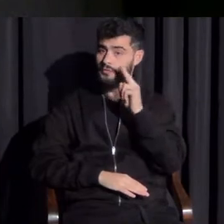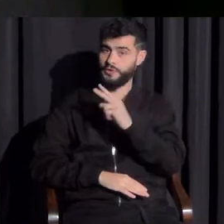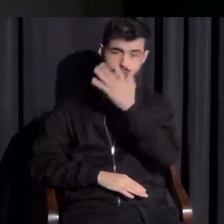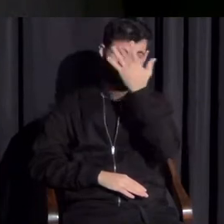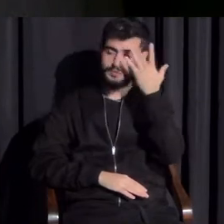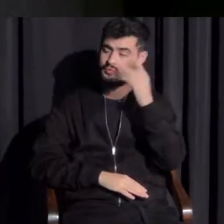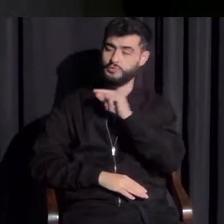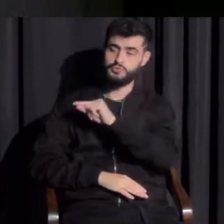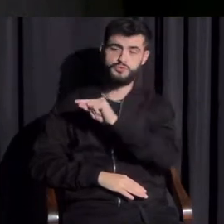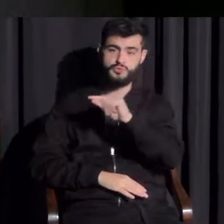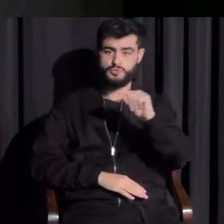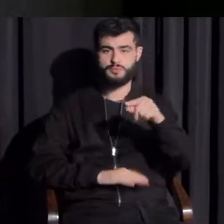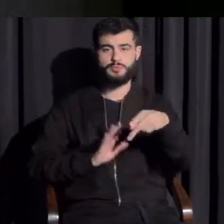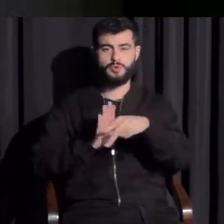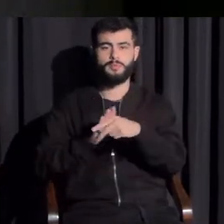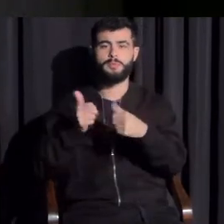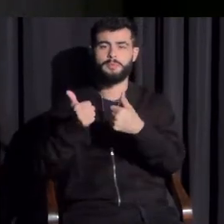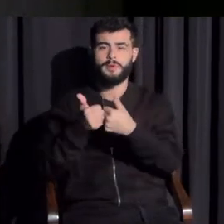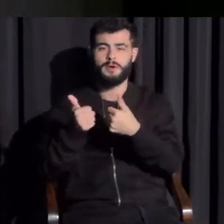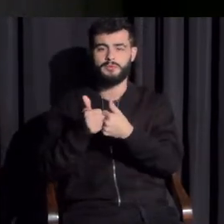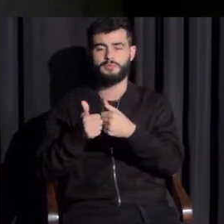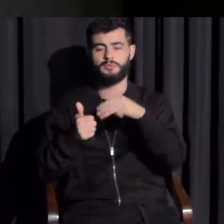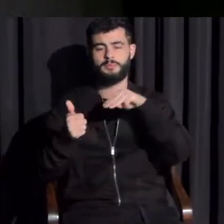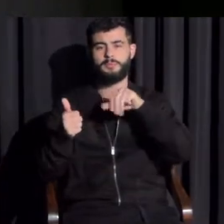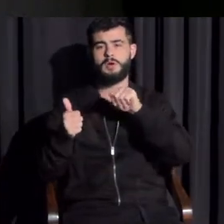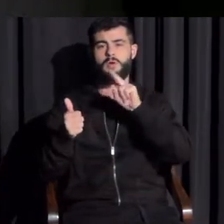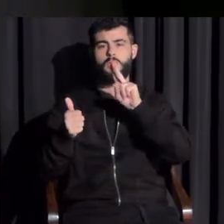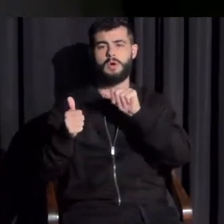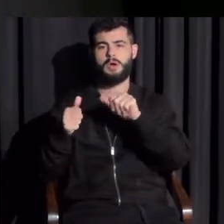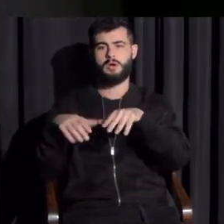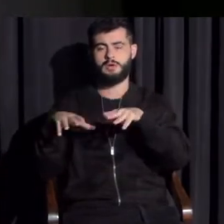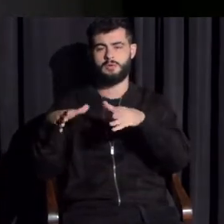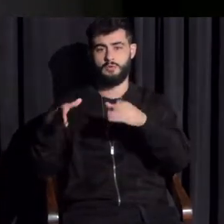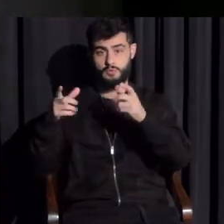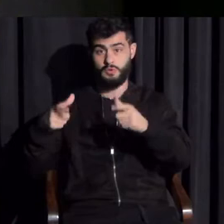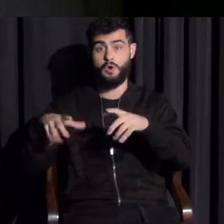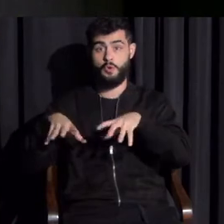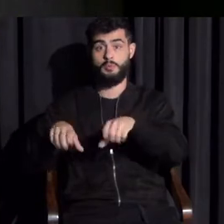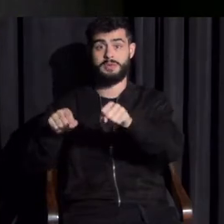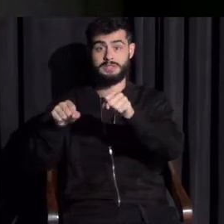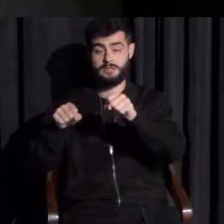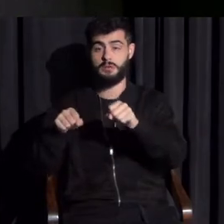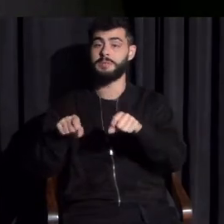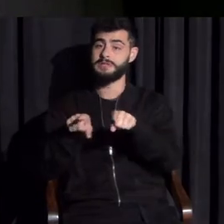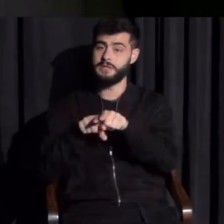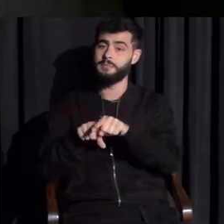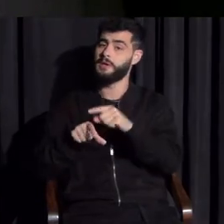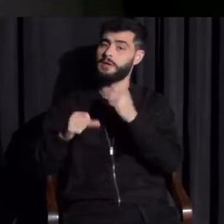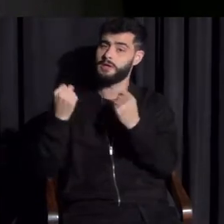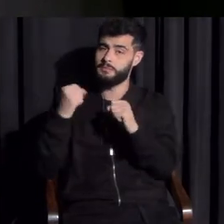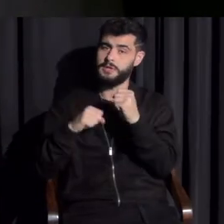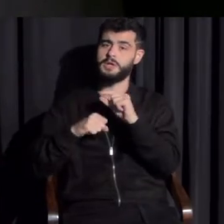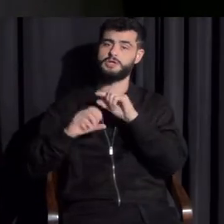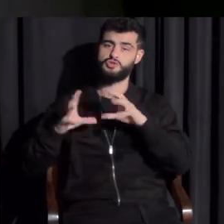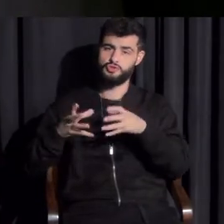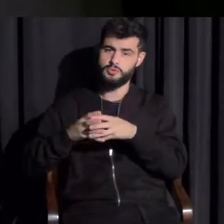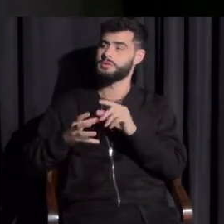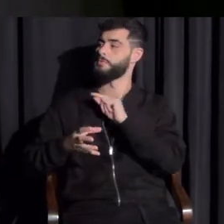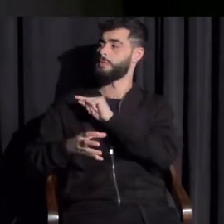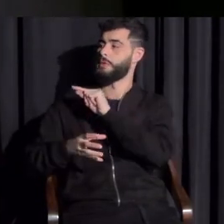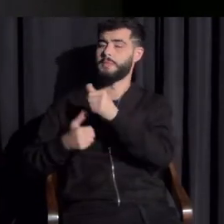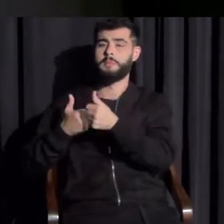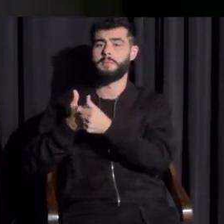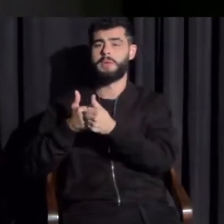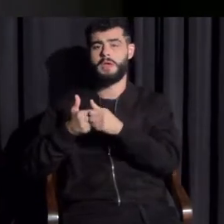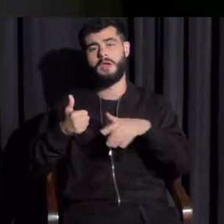da Ocupação Mauá, mas talvez de quaisquer outras ocupações que a gente tenha, né, quais são esses compromissos e responsabilidades que